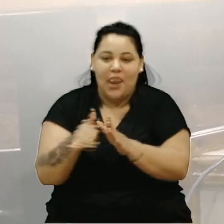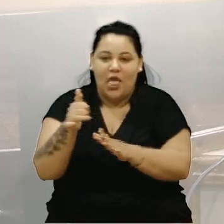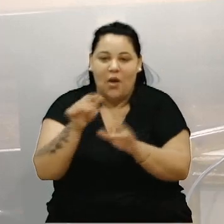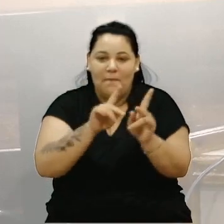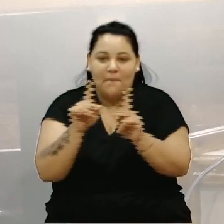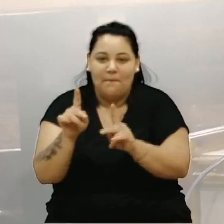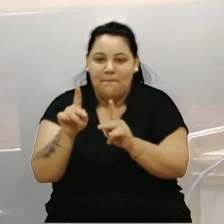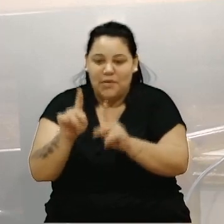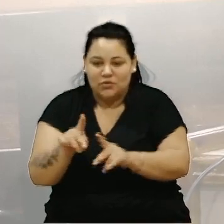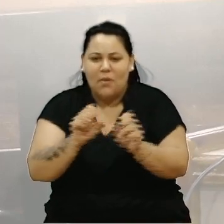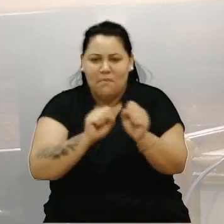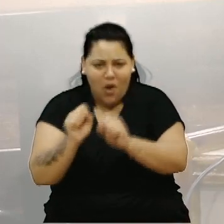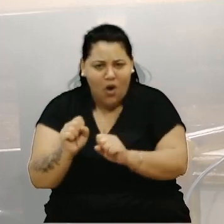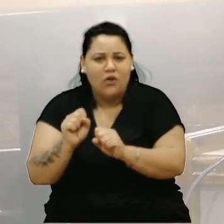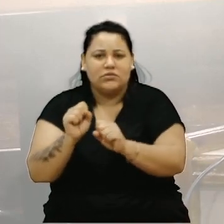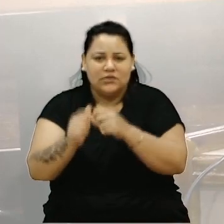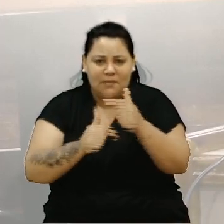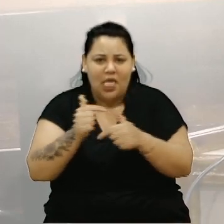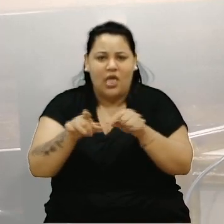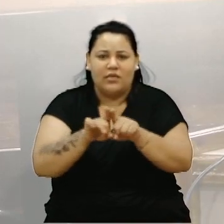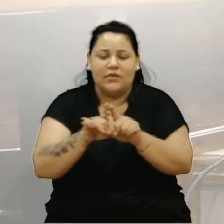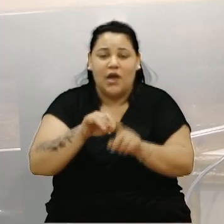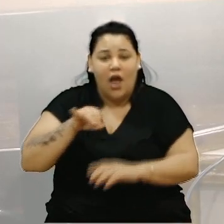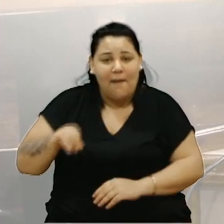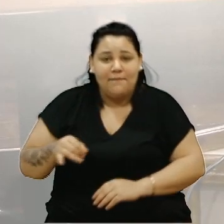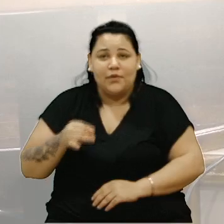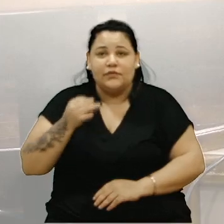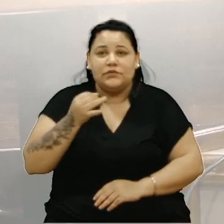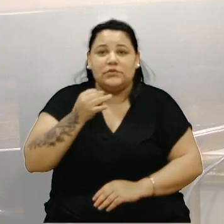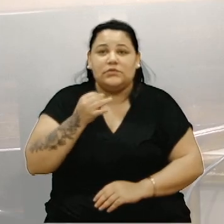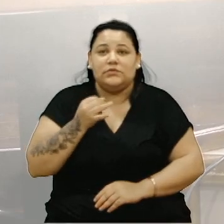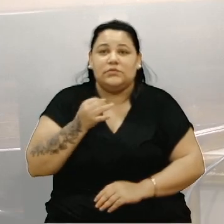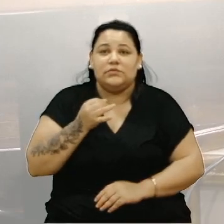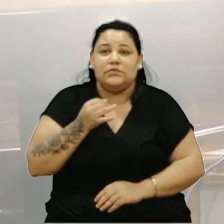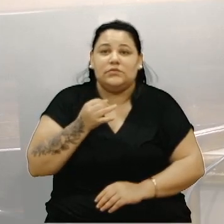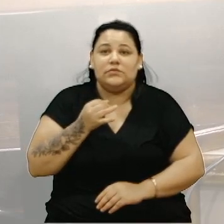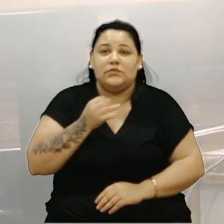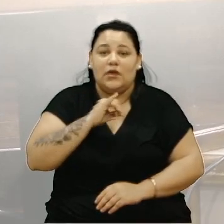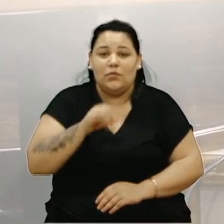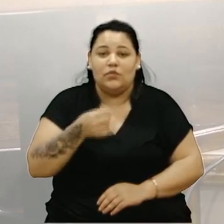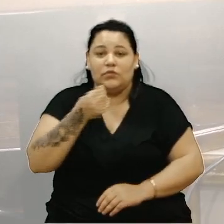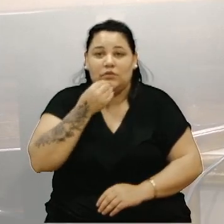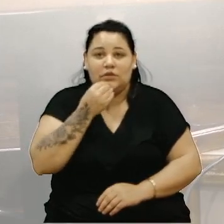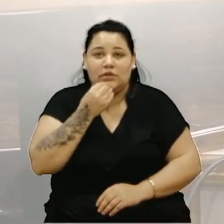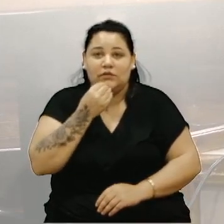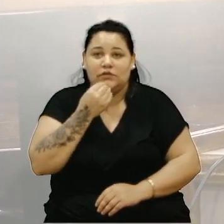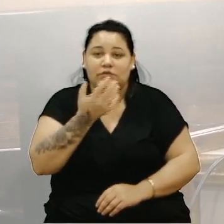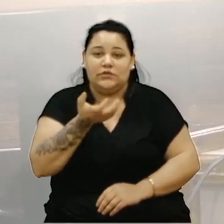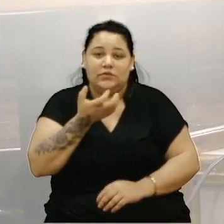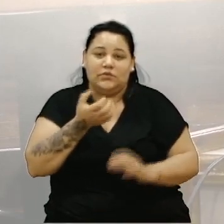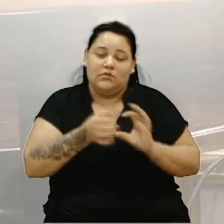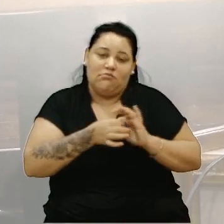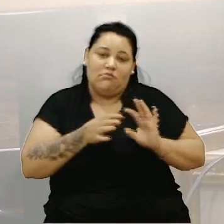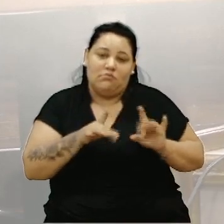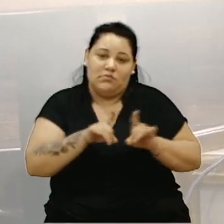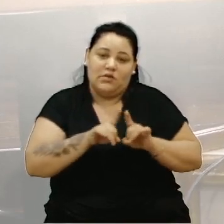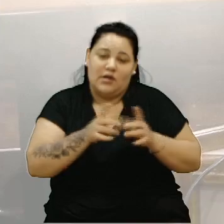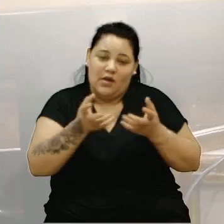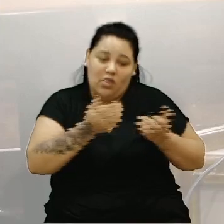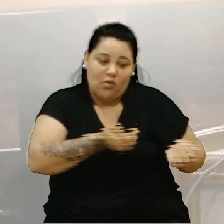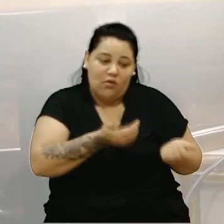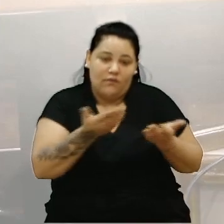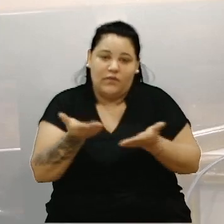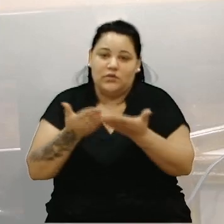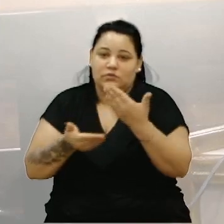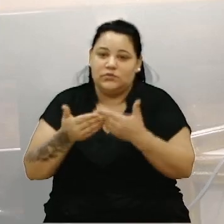possam trabalhar. E aproveitando essa oportunidade, com sua permissão, quero convidar a todos que nesse final